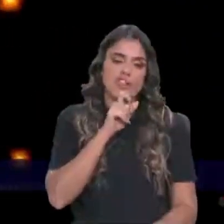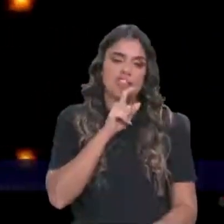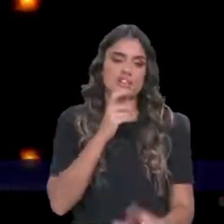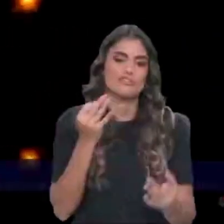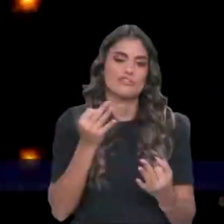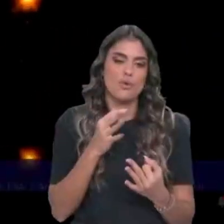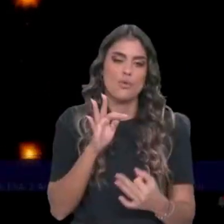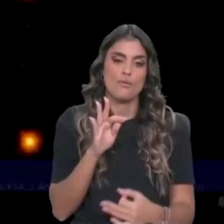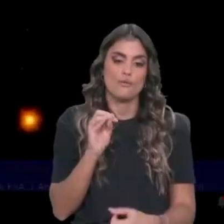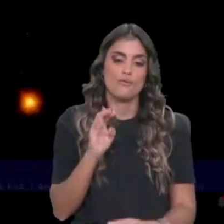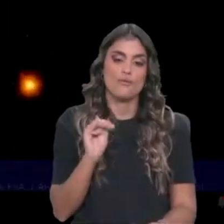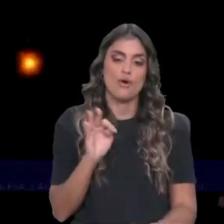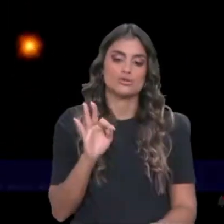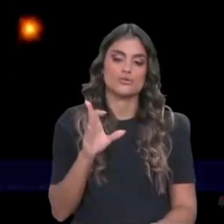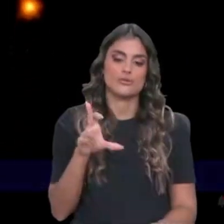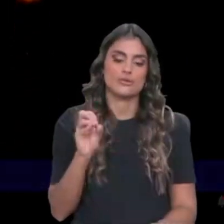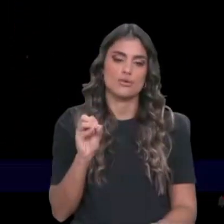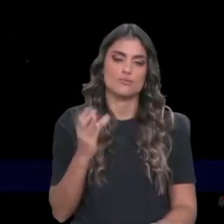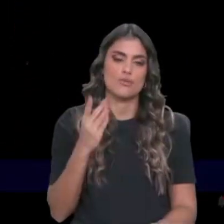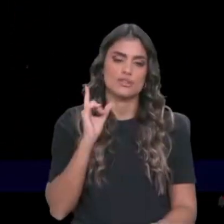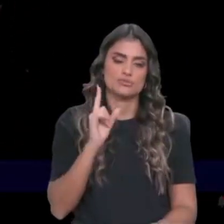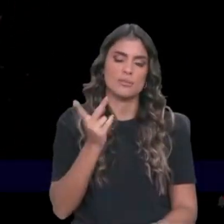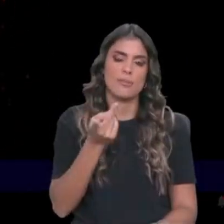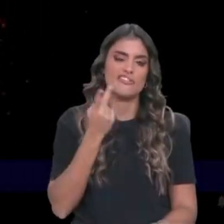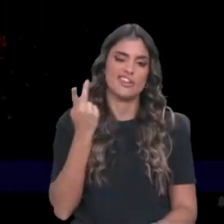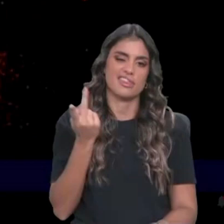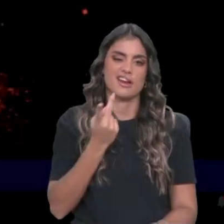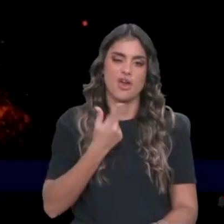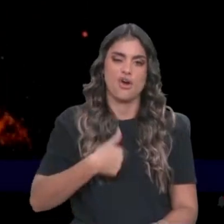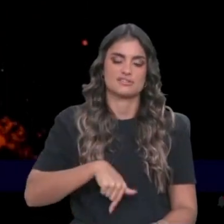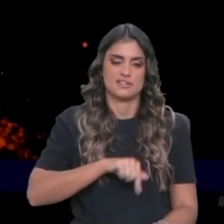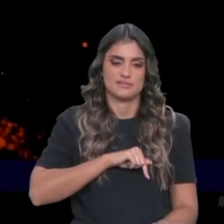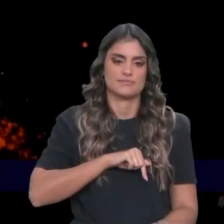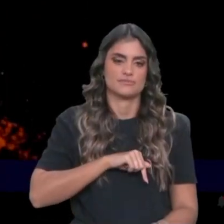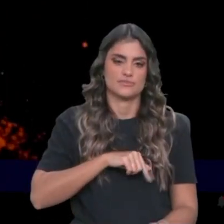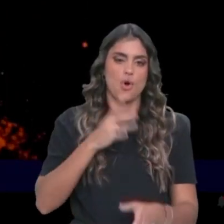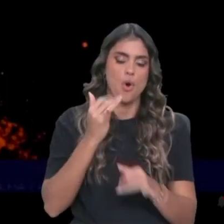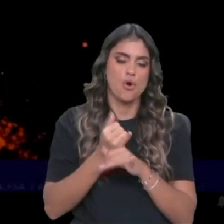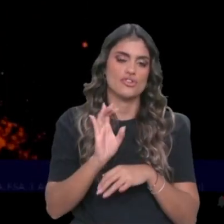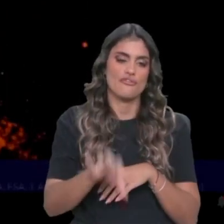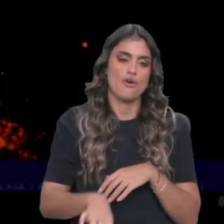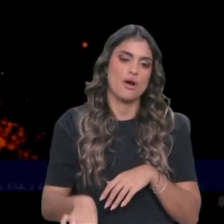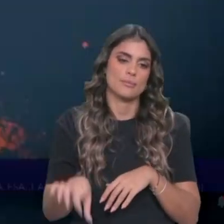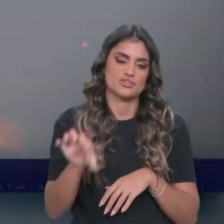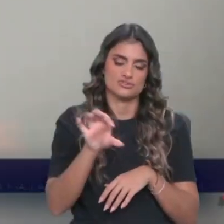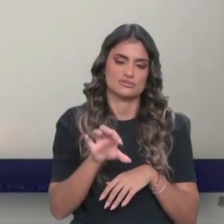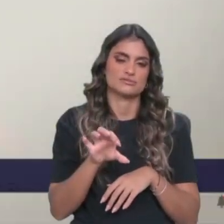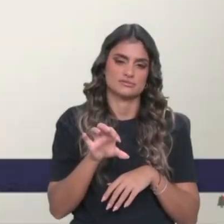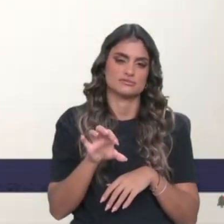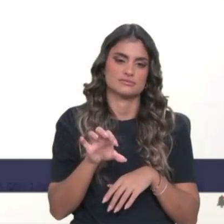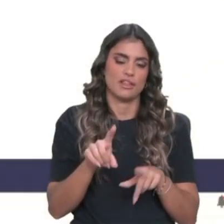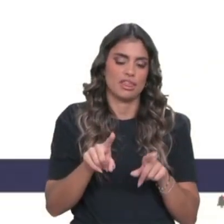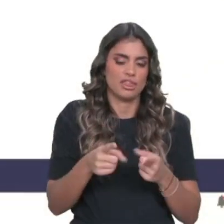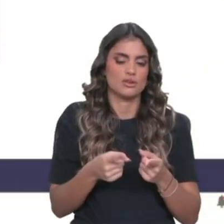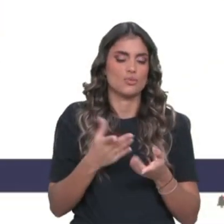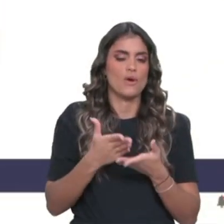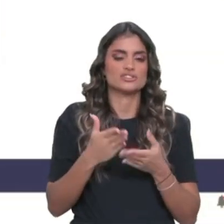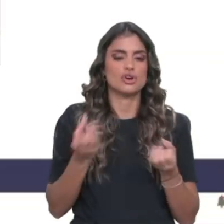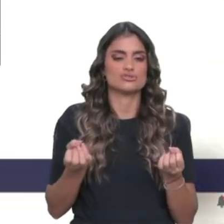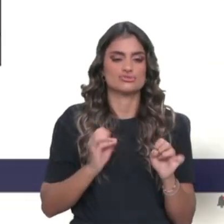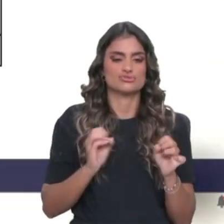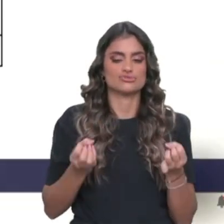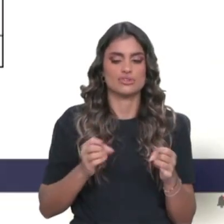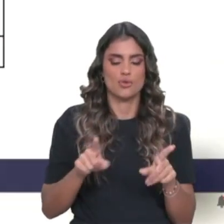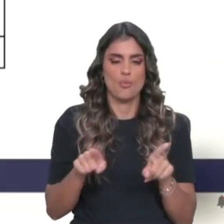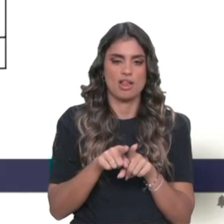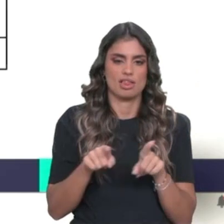o fósforo, que é tão fundamental para a vida como nós o conhecemos, terá outras formas de ser sintetizado que não apenas